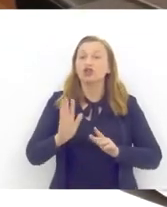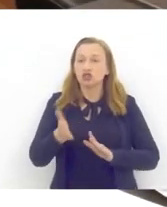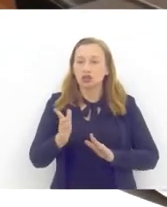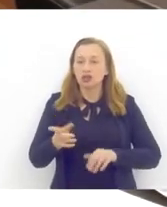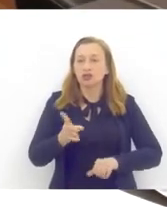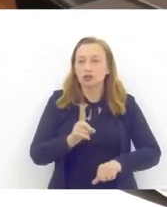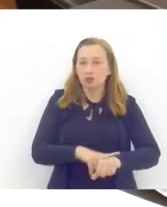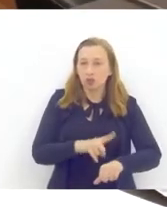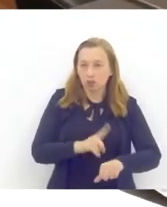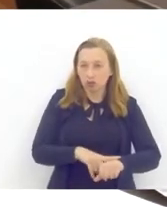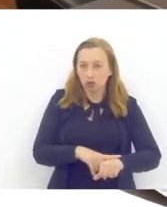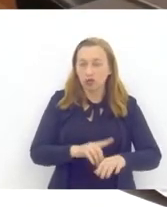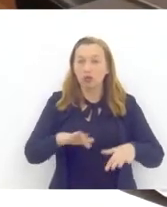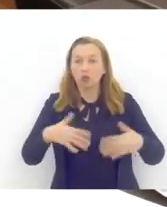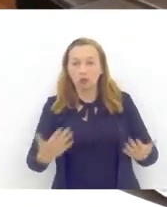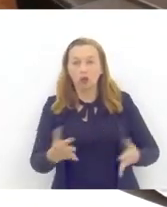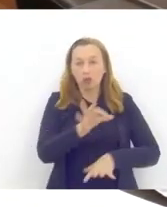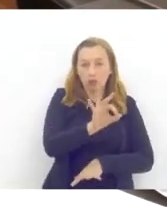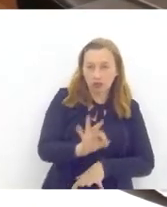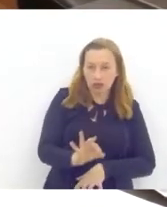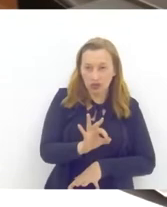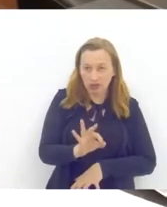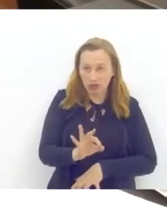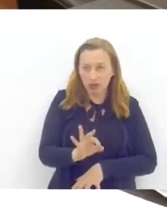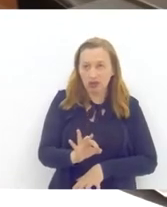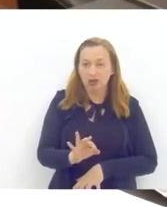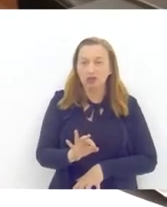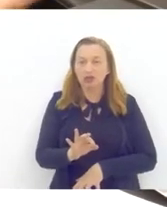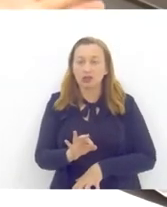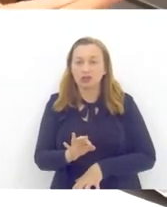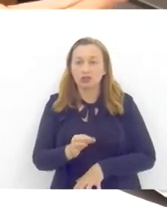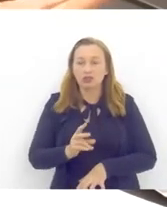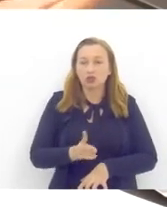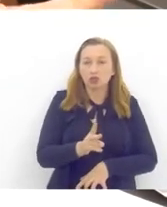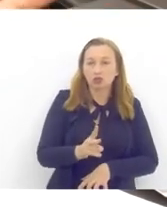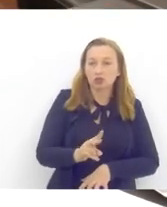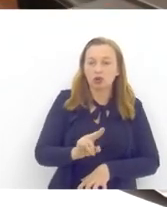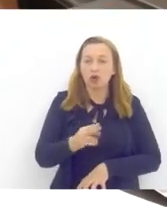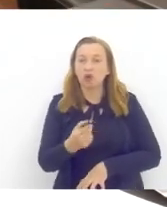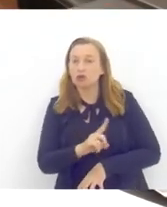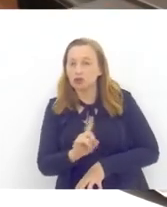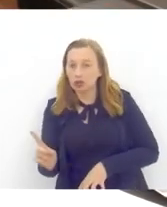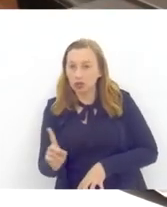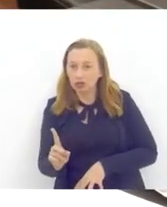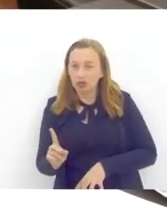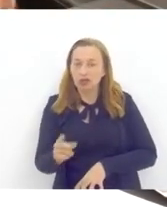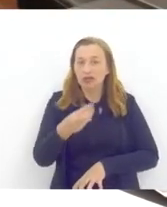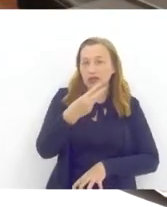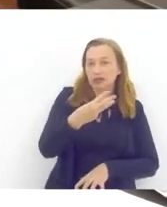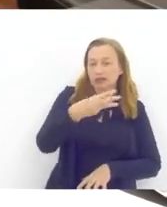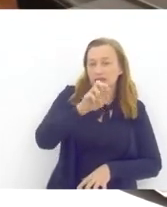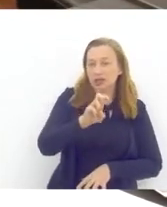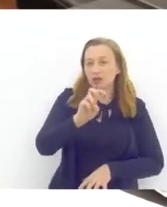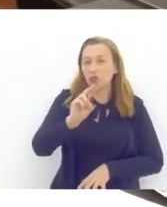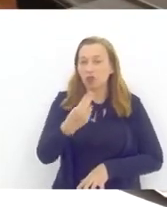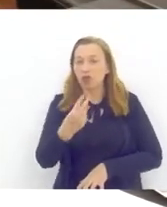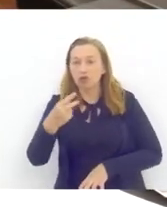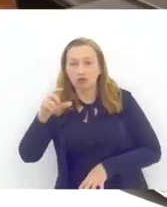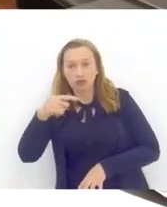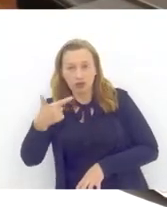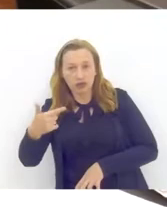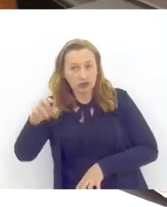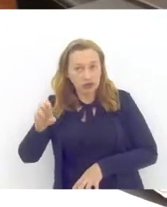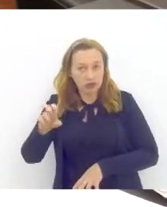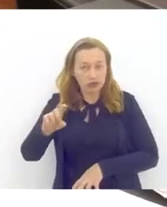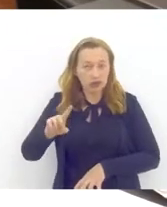momento de estabelecer qual que vai ser o percentual, se sai do VAF, se fica dentro dos outros critérios, se é 35, se é 25. Então, os estados, em